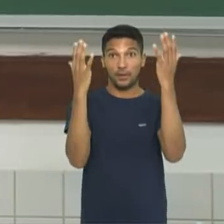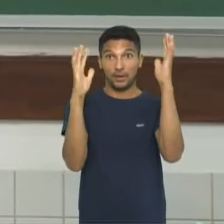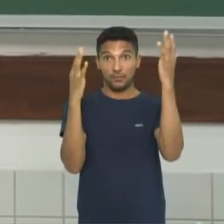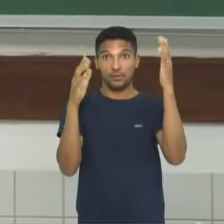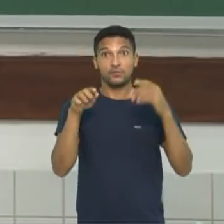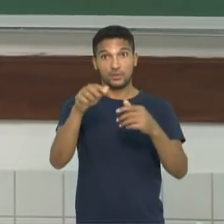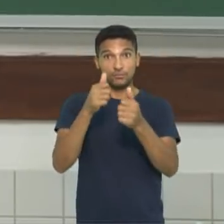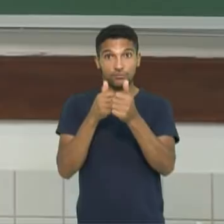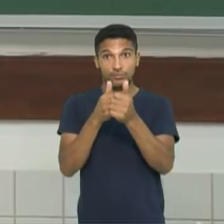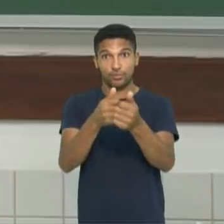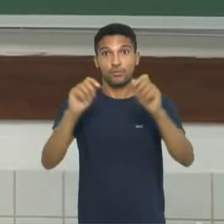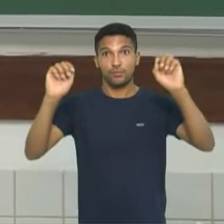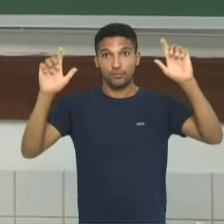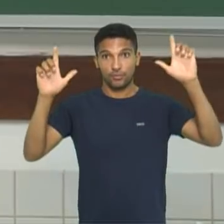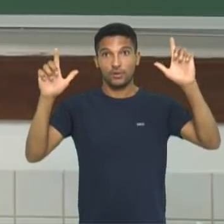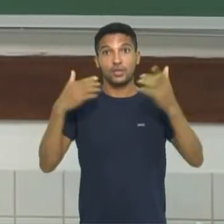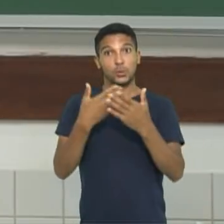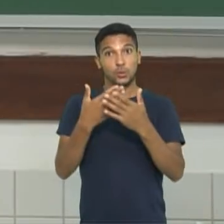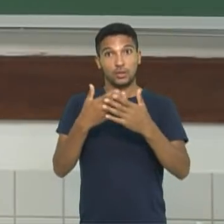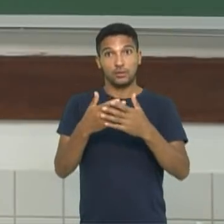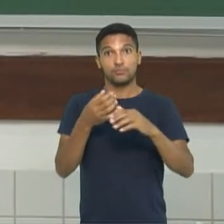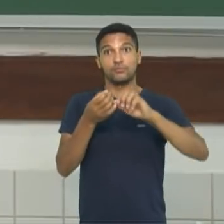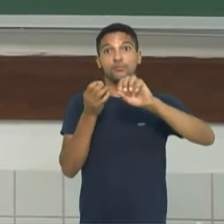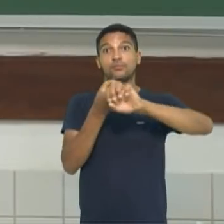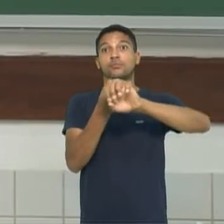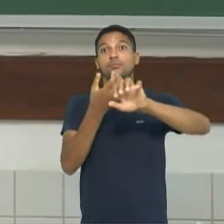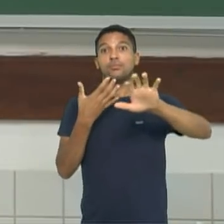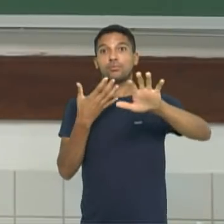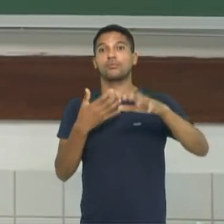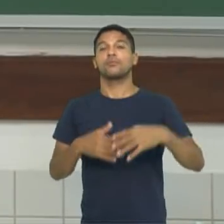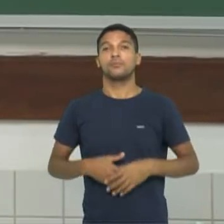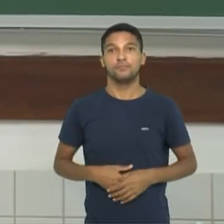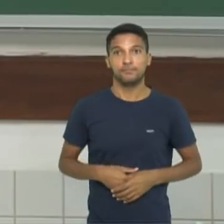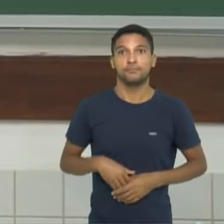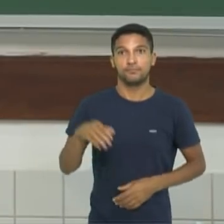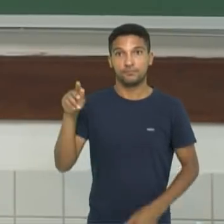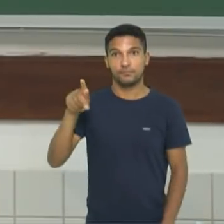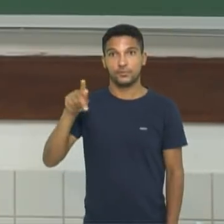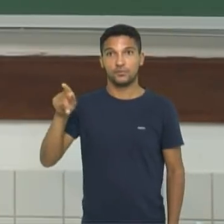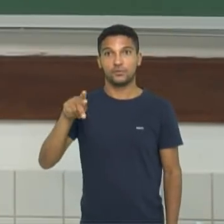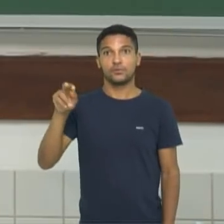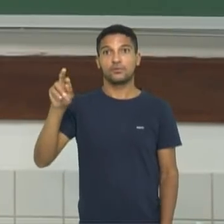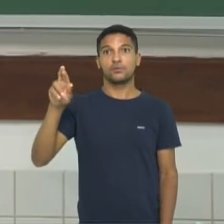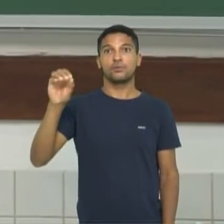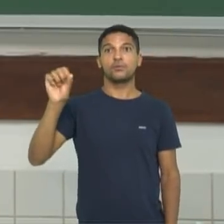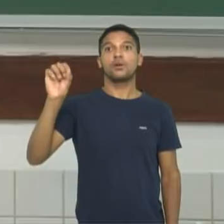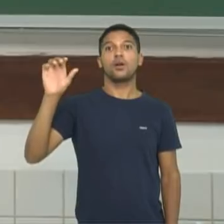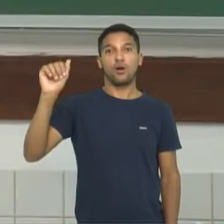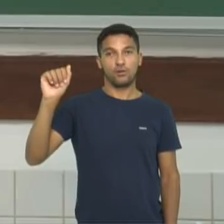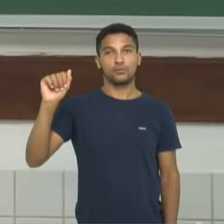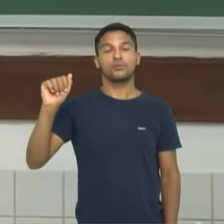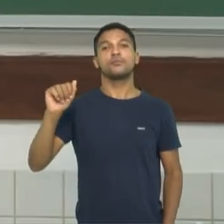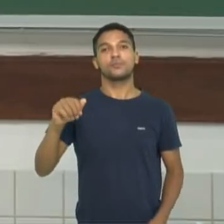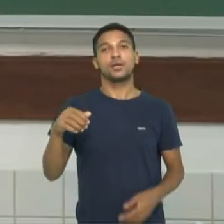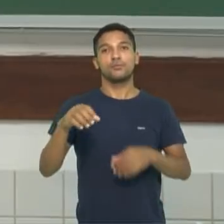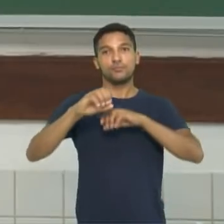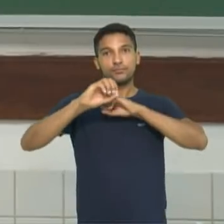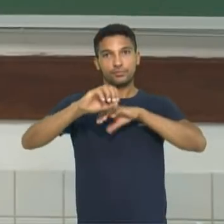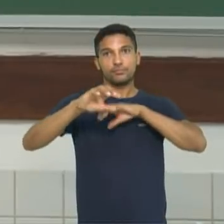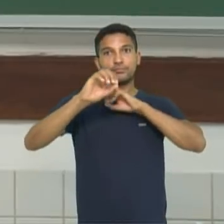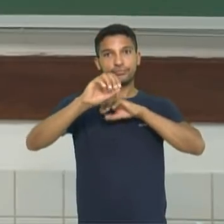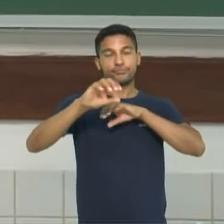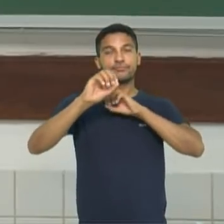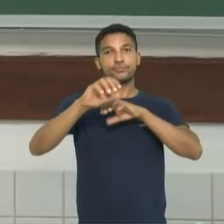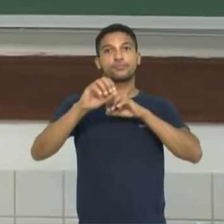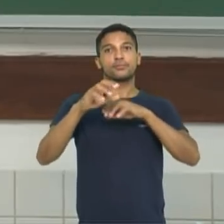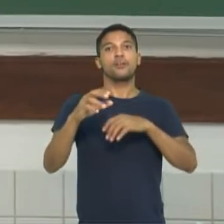Helena Bueno. Estou com vocês aí, ajudando nas questões de língua portuguesa, já desde a 12ª aula. Estamos